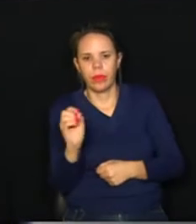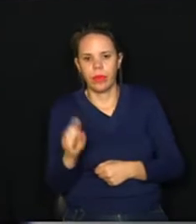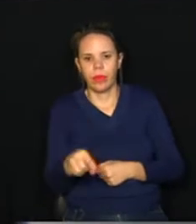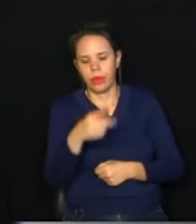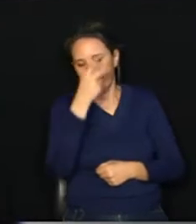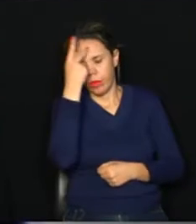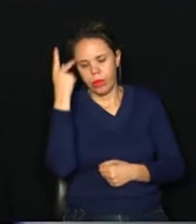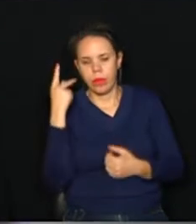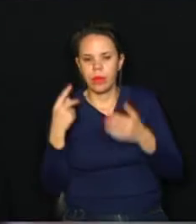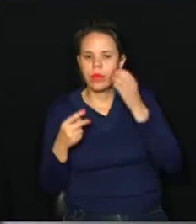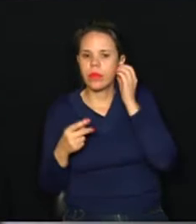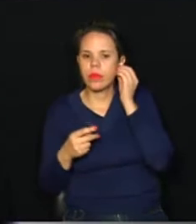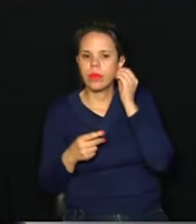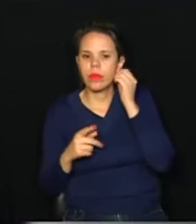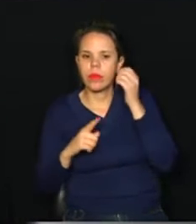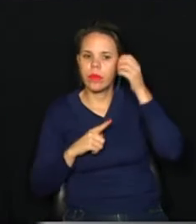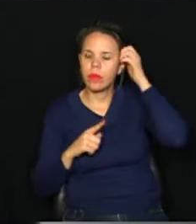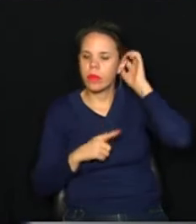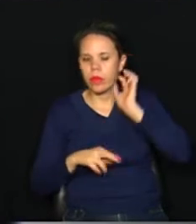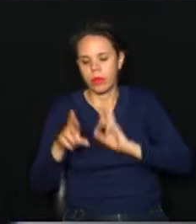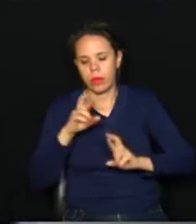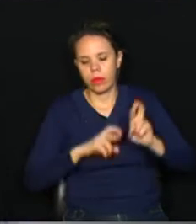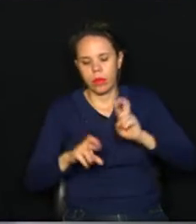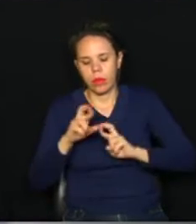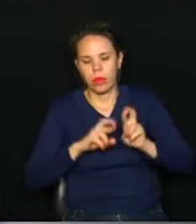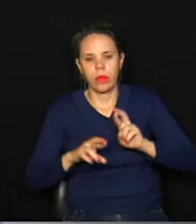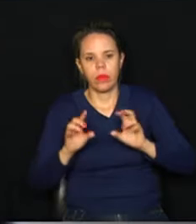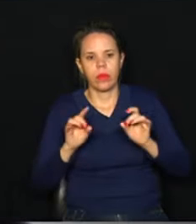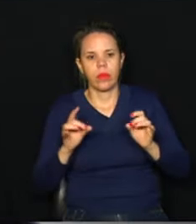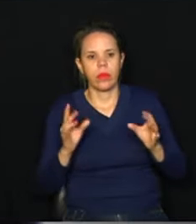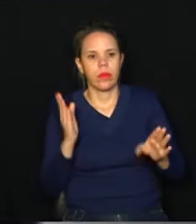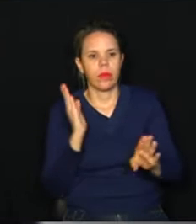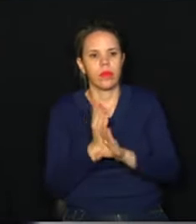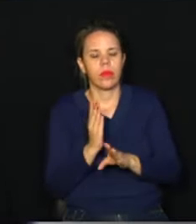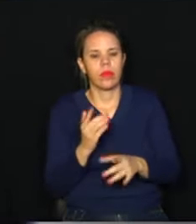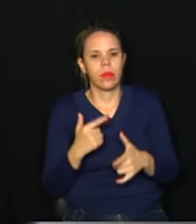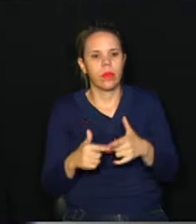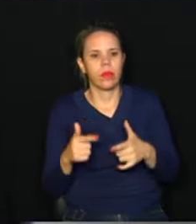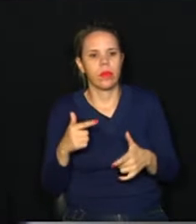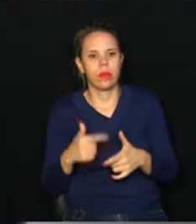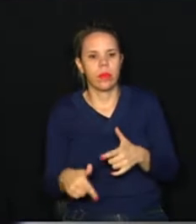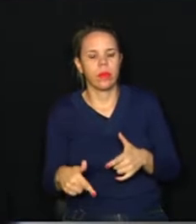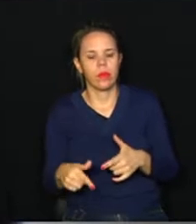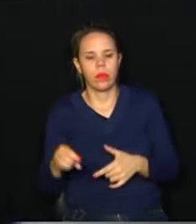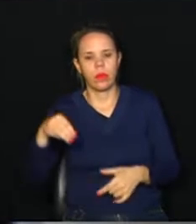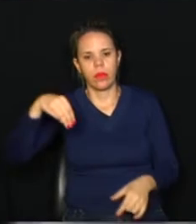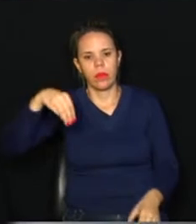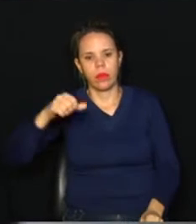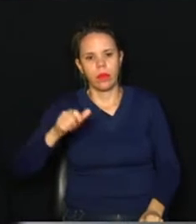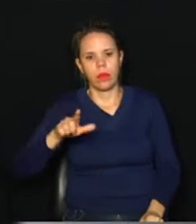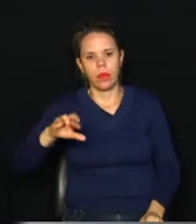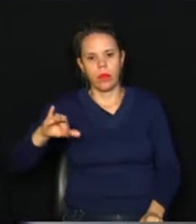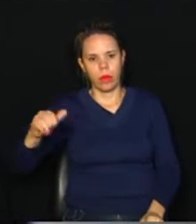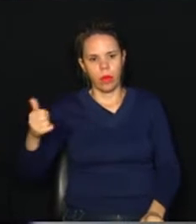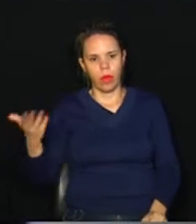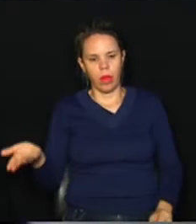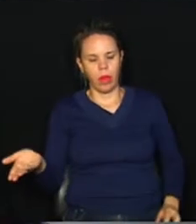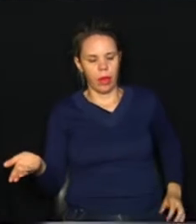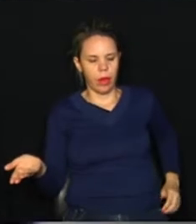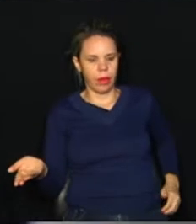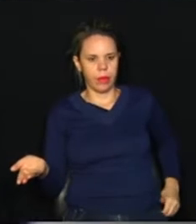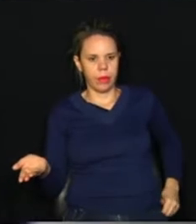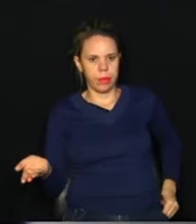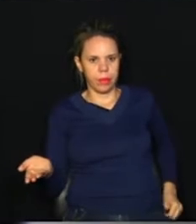mil habitantes, tem um laboratório especializado para identificar vetor de malária, de Chagas,